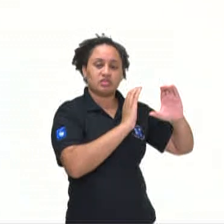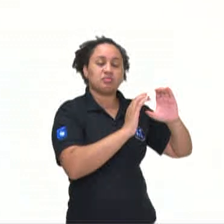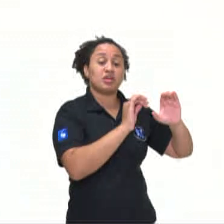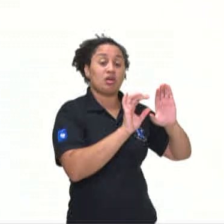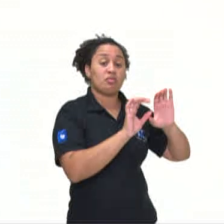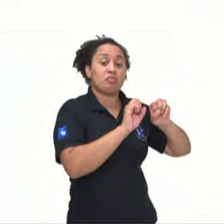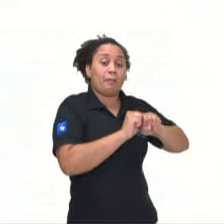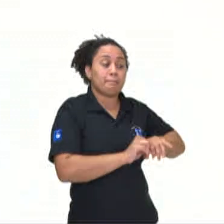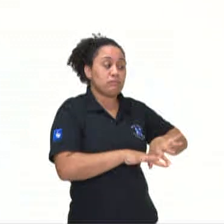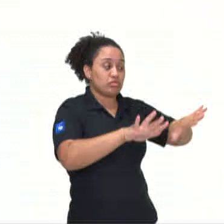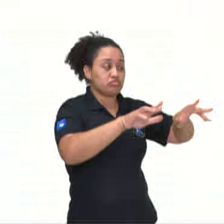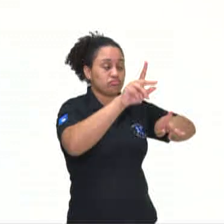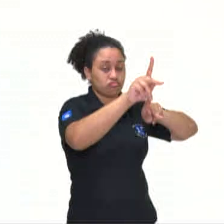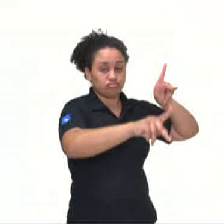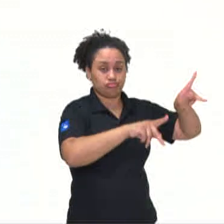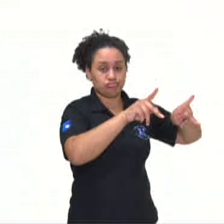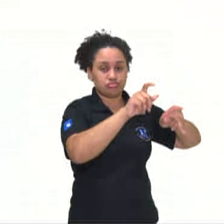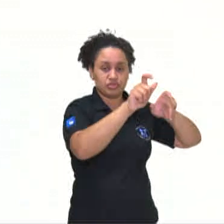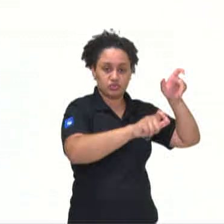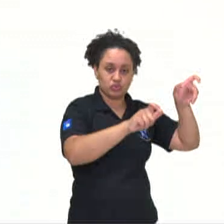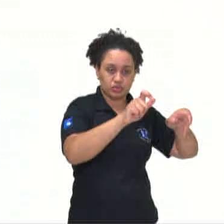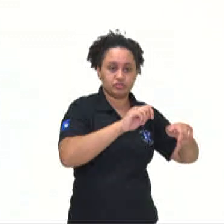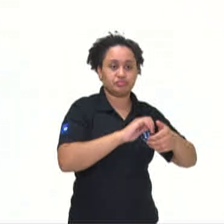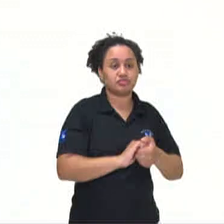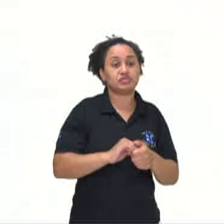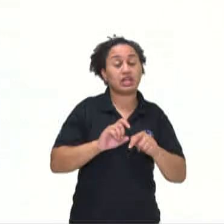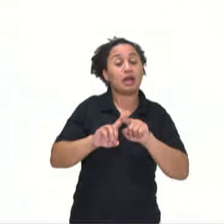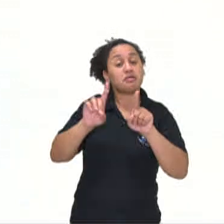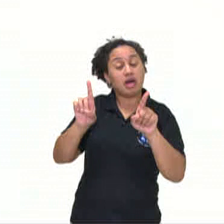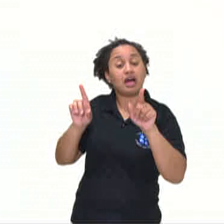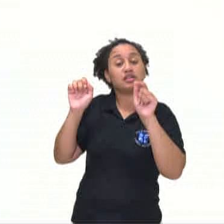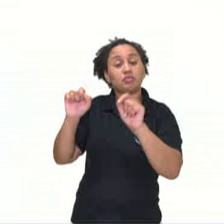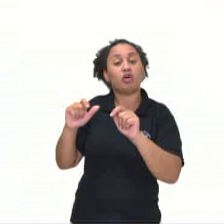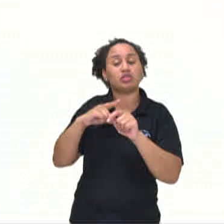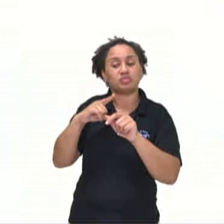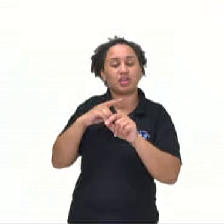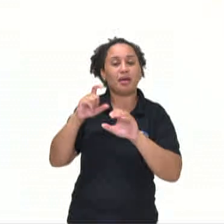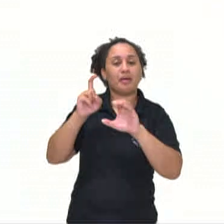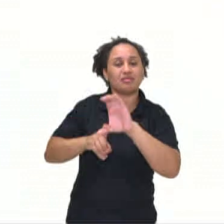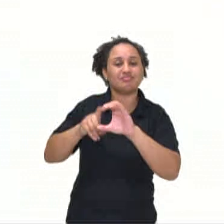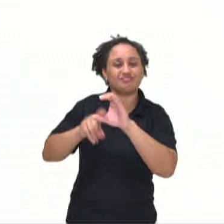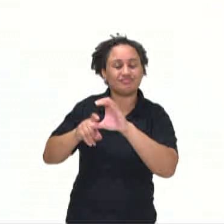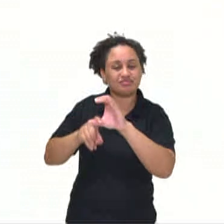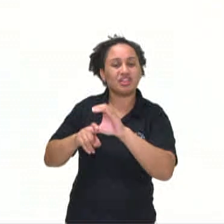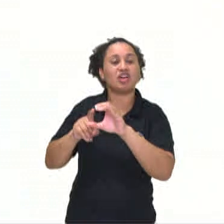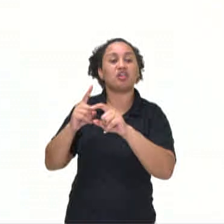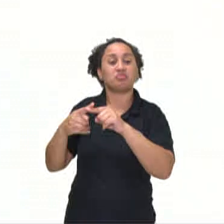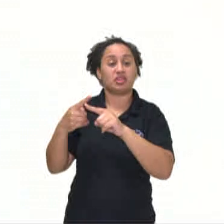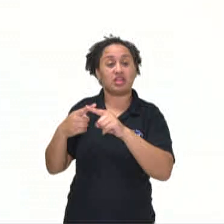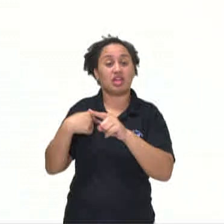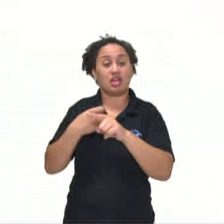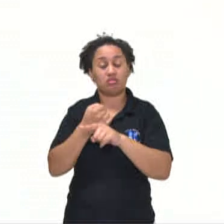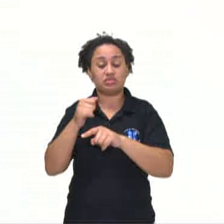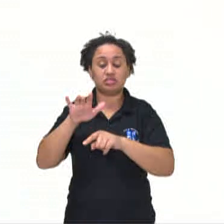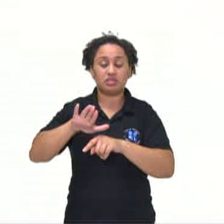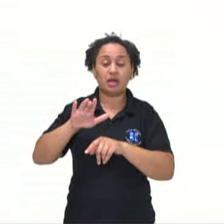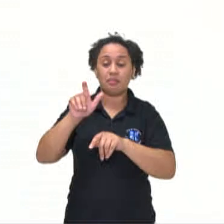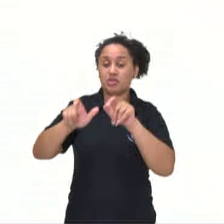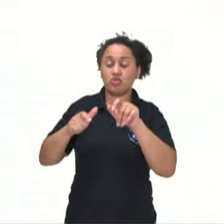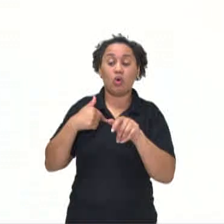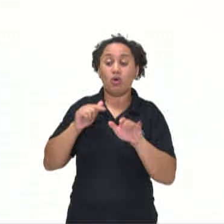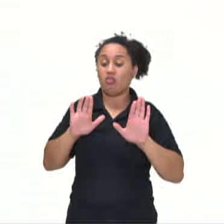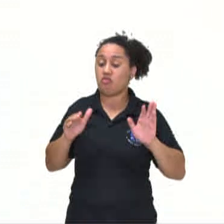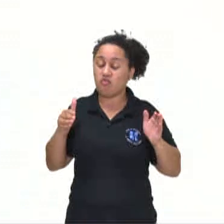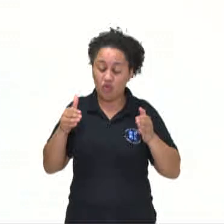um grande número de pessoas ao mesmo tempo. Porém, pode causar dependência, pois em alguns casos as pessoas não conseguem mais